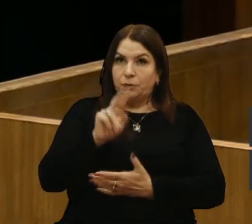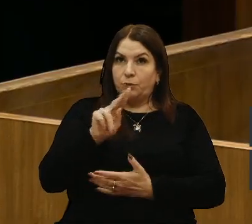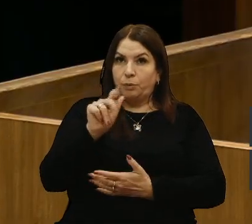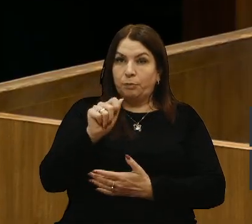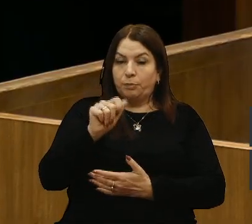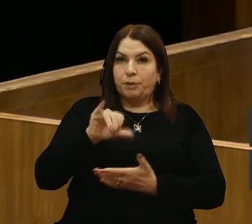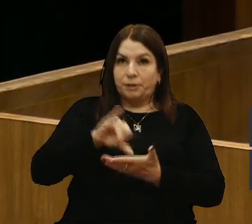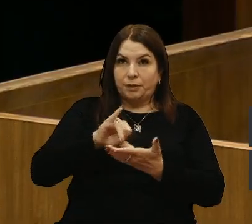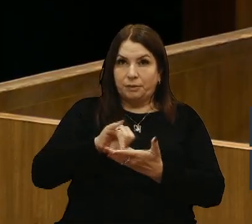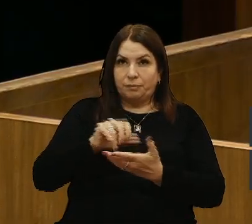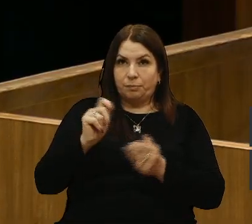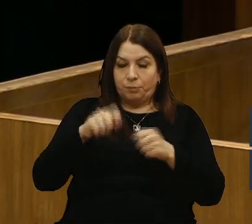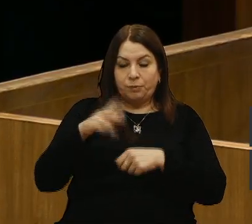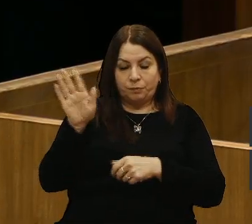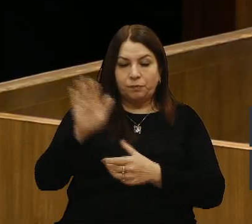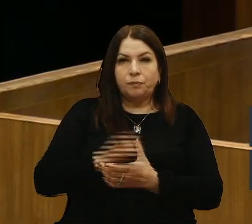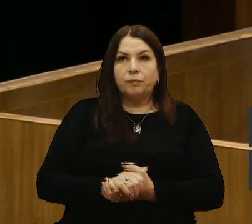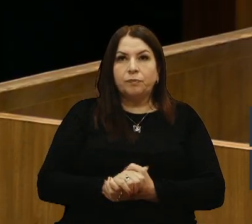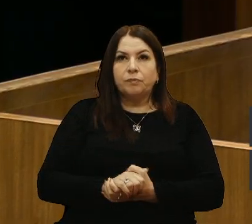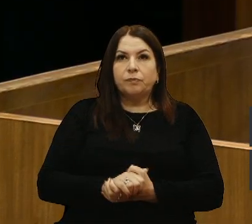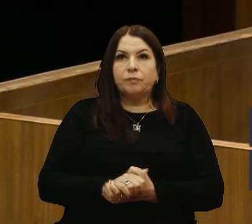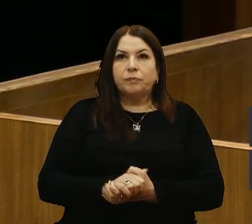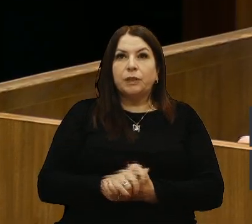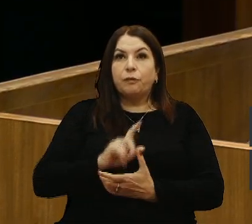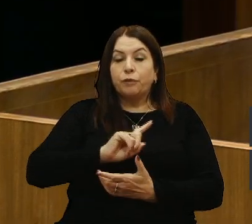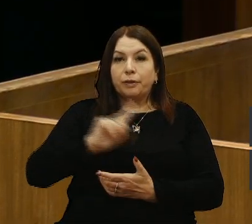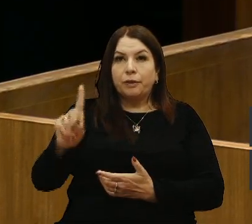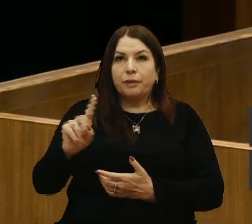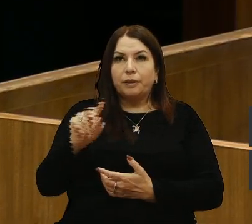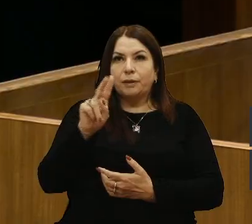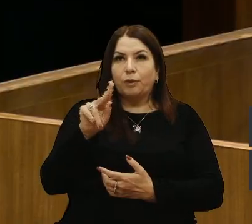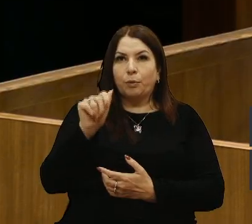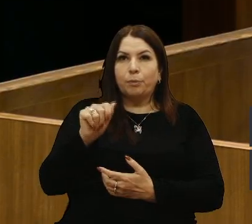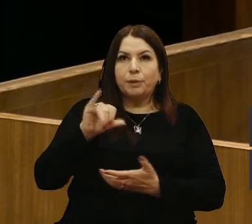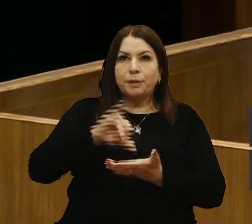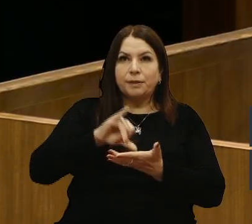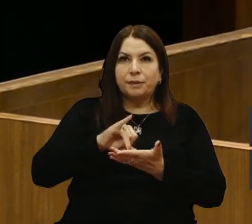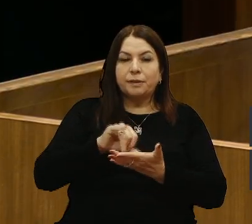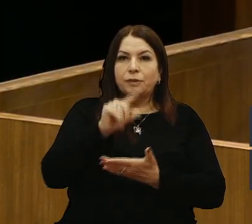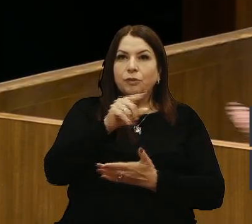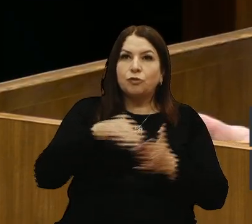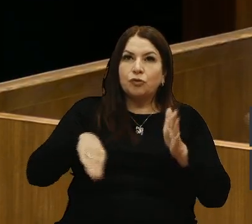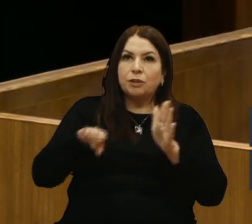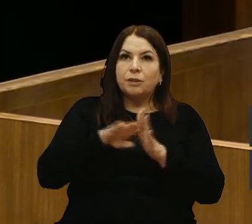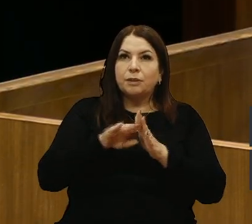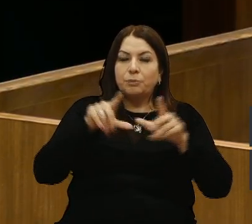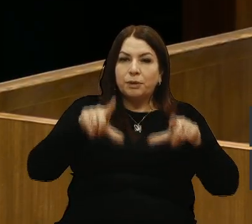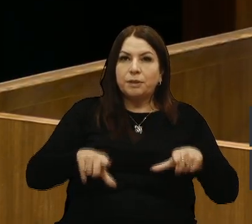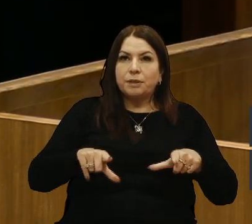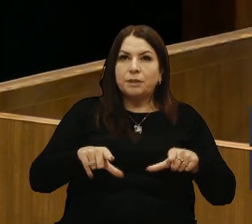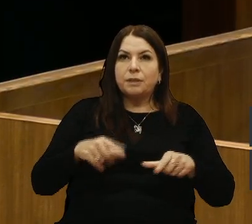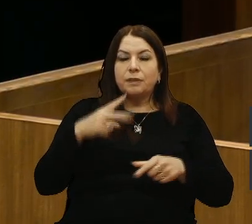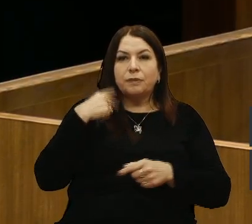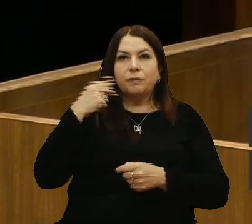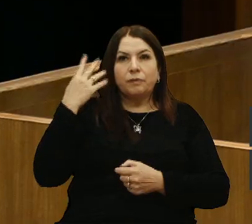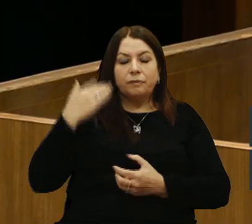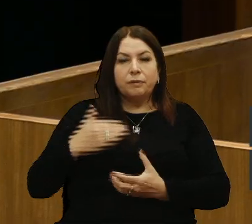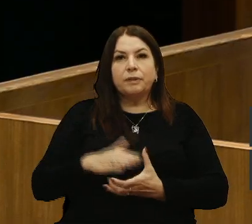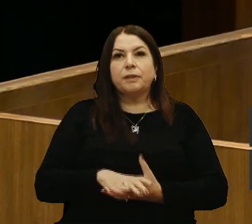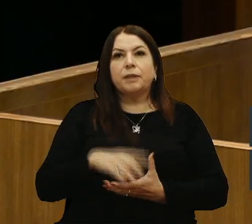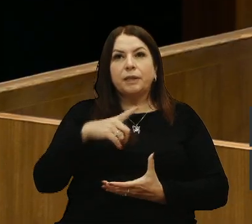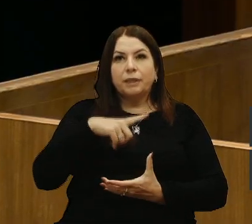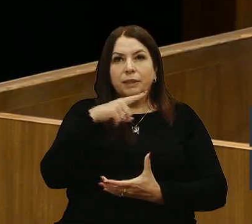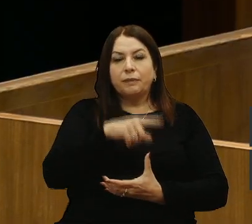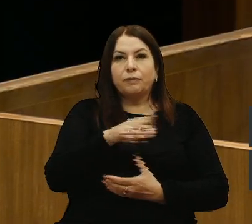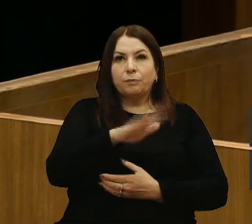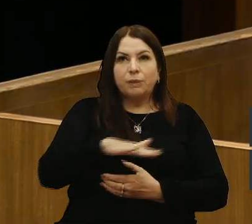Central, assim que possível, vereador. Então, eu fui até lá na UPA Central, cheguei lá, entrei numa sala, vereadora Daiane, e lá estava